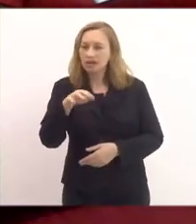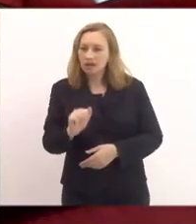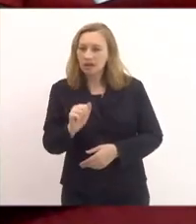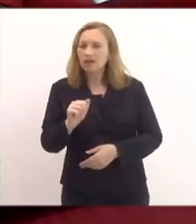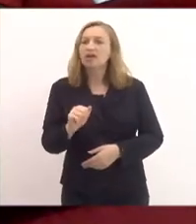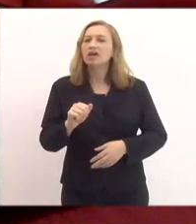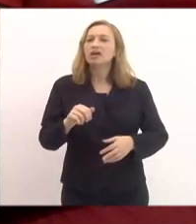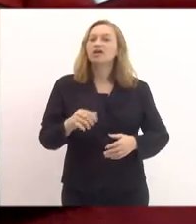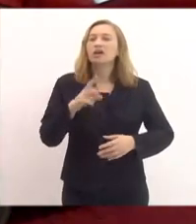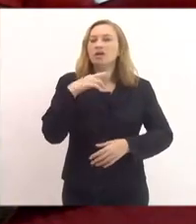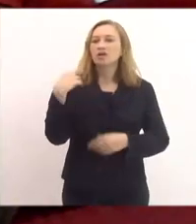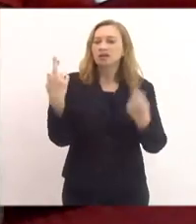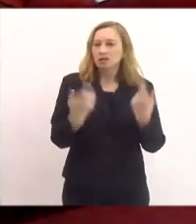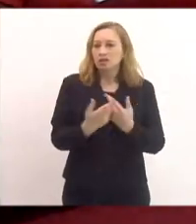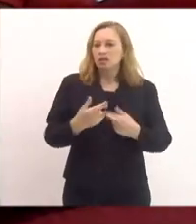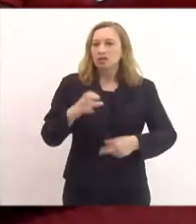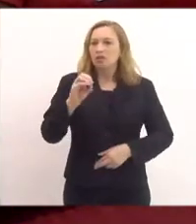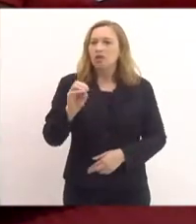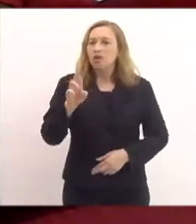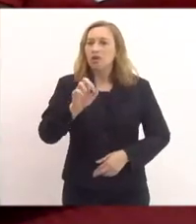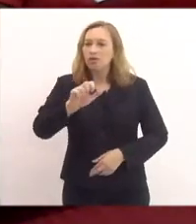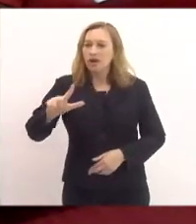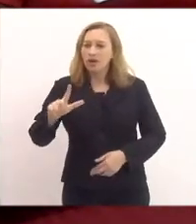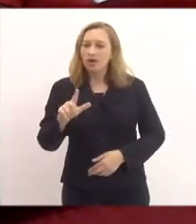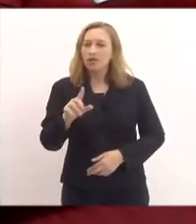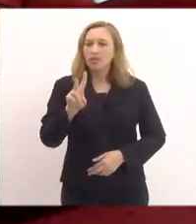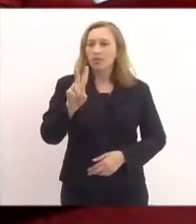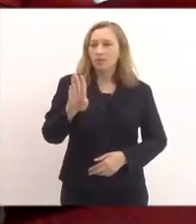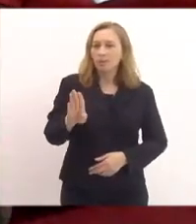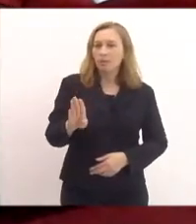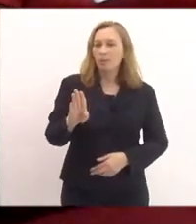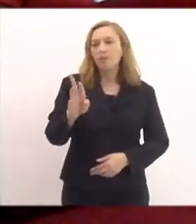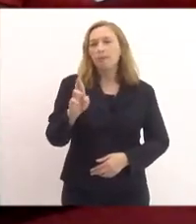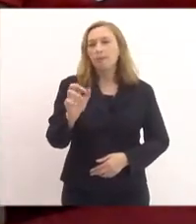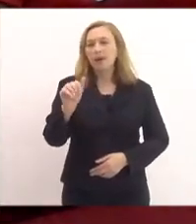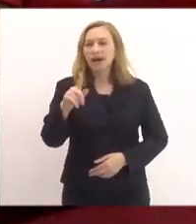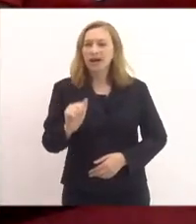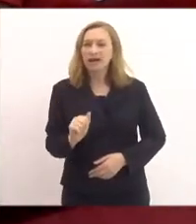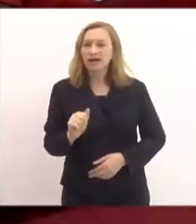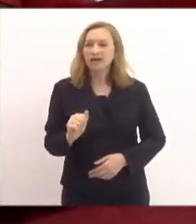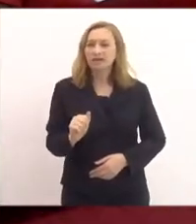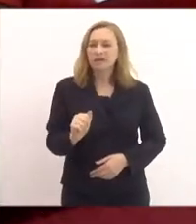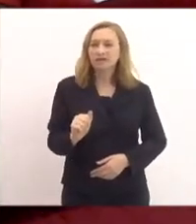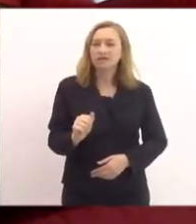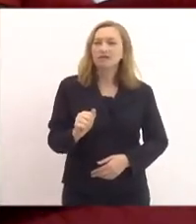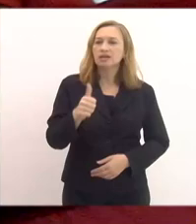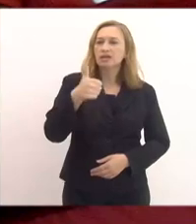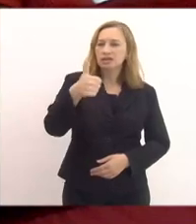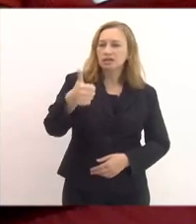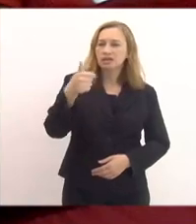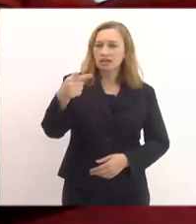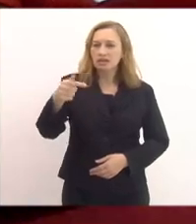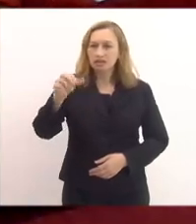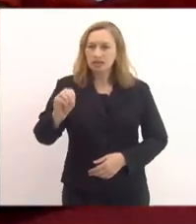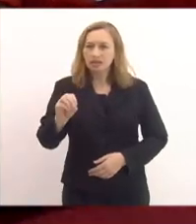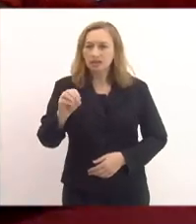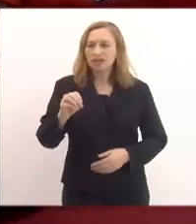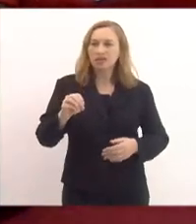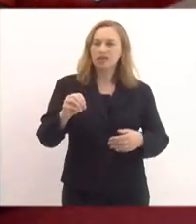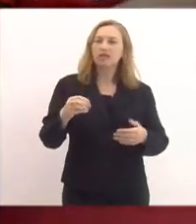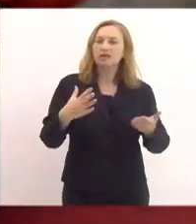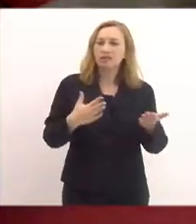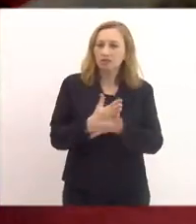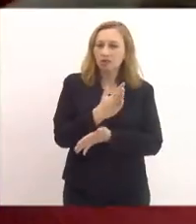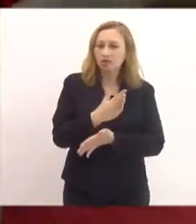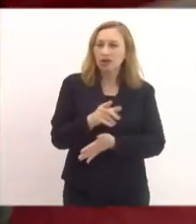Neto. Eram 153 aprovados em cadastro de reserva com a documentação entregue. Essas